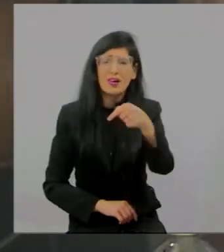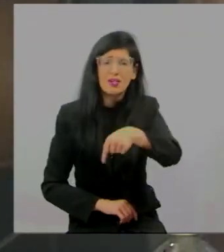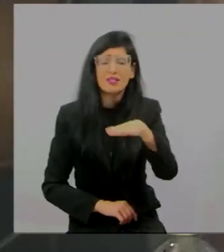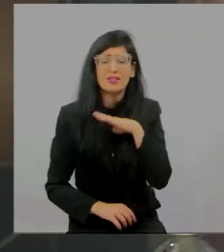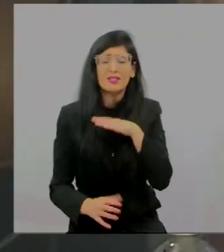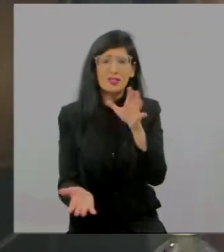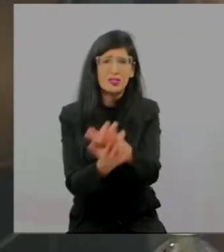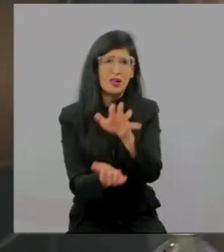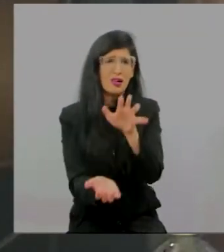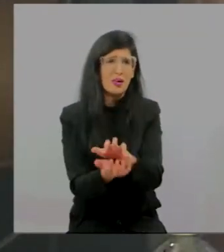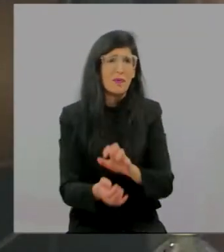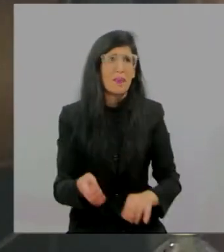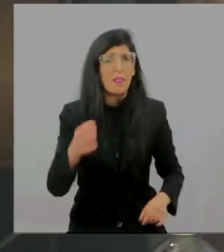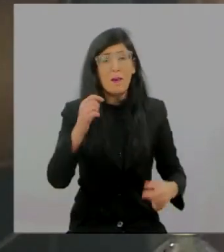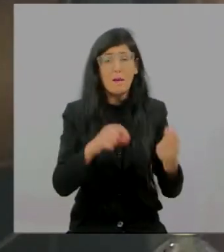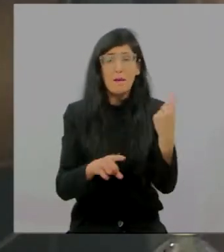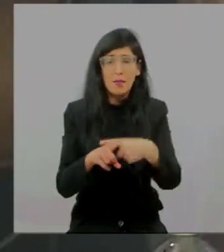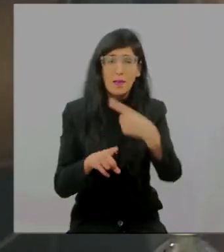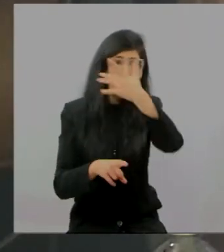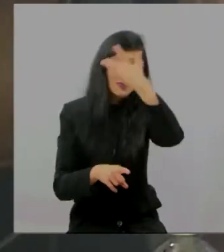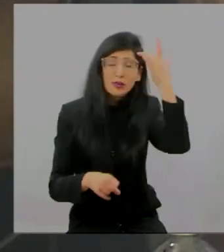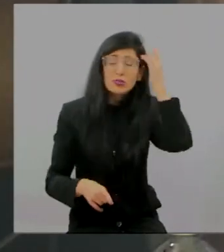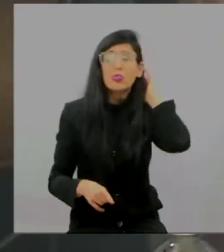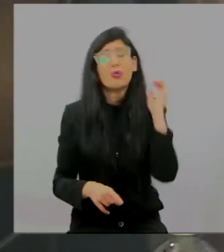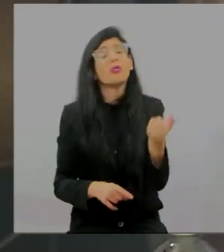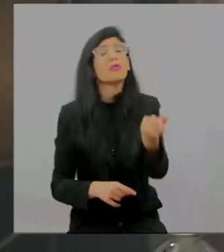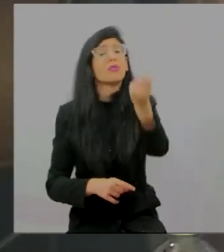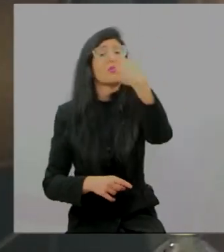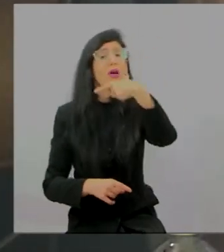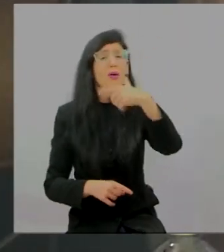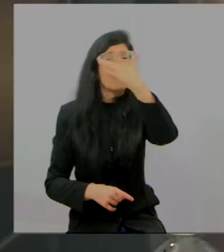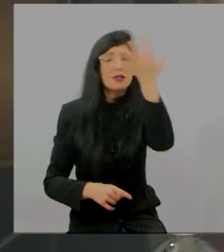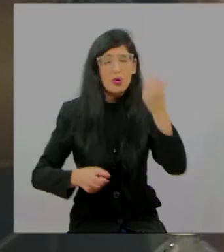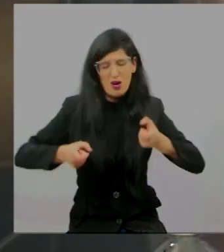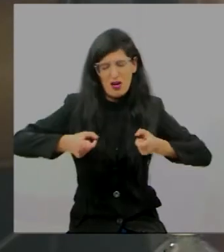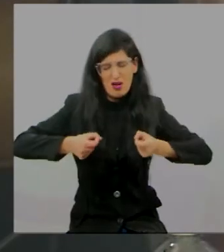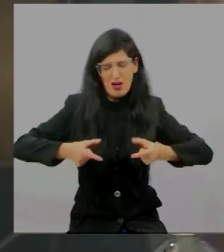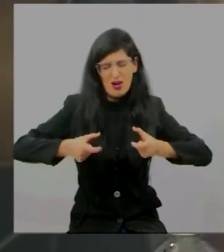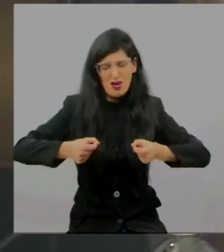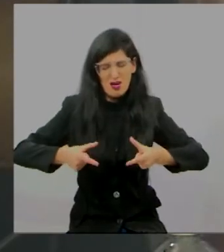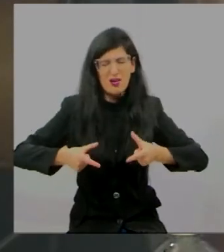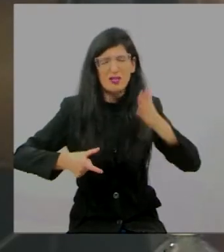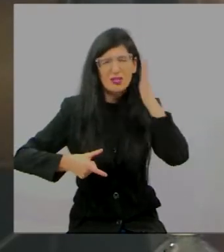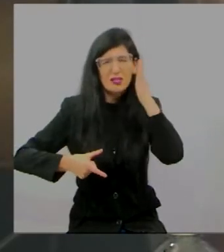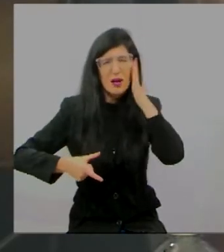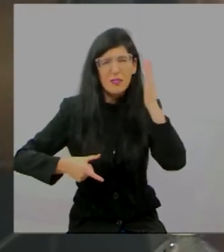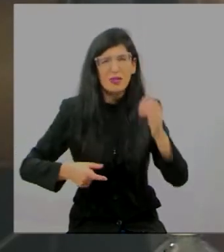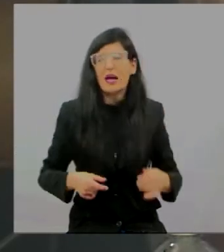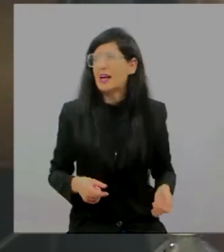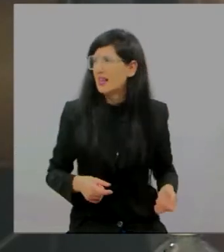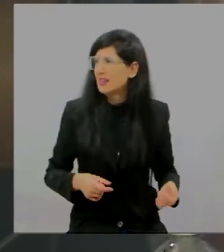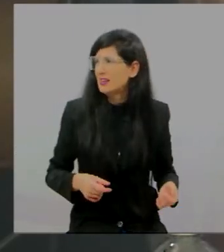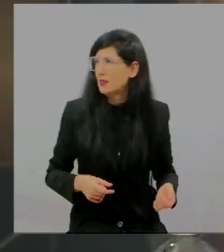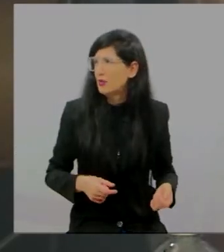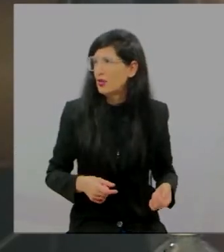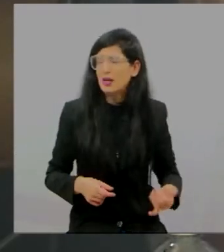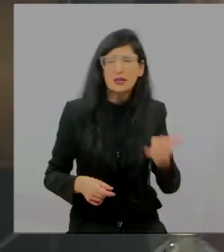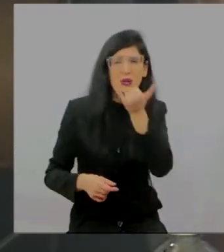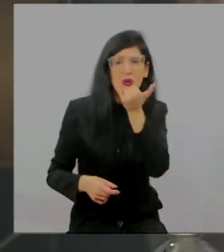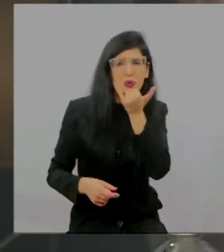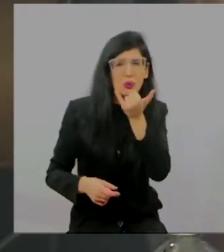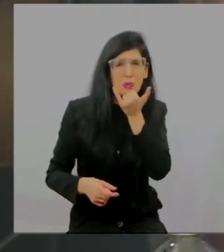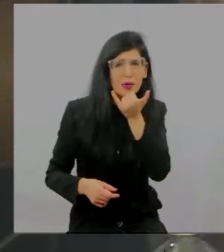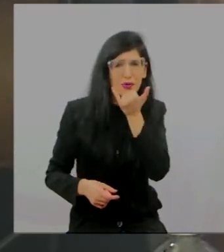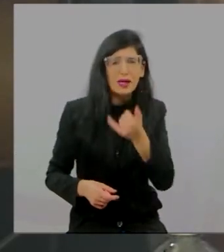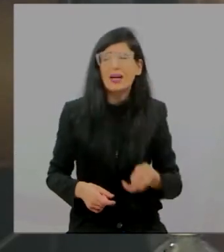efeitos daqueles que fazem hemodiálise. Então eu vejo como um verdadeiro absurdo um direito tão importante, que é o